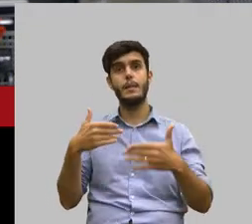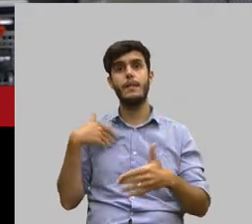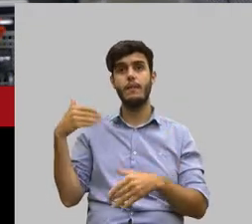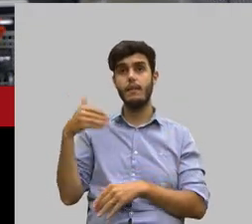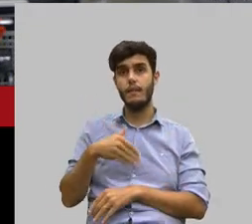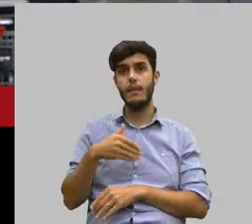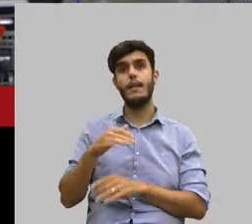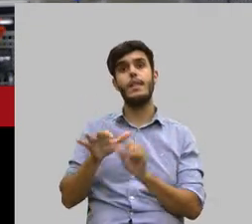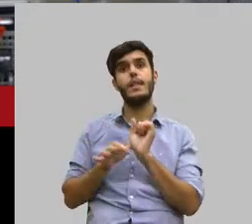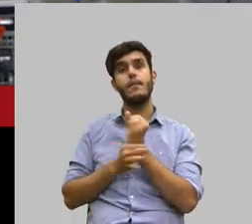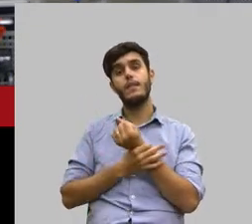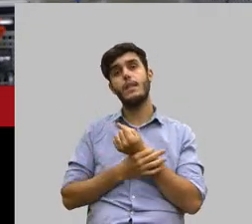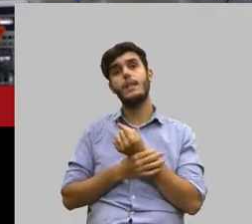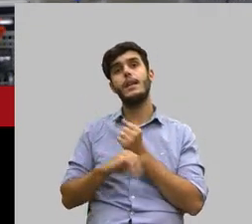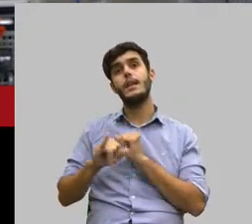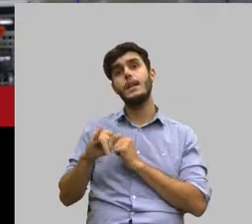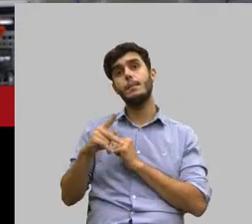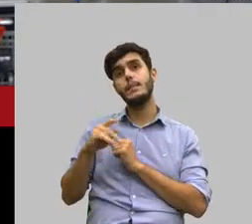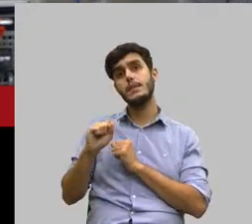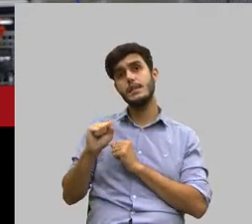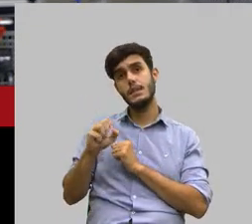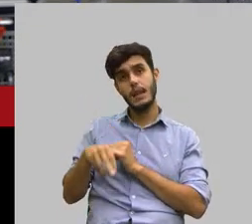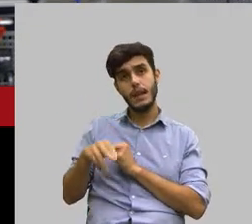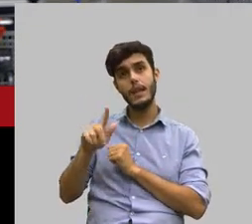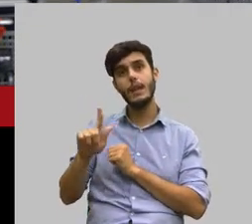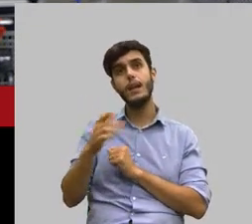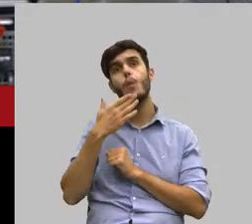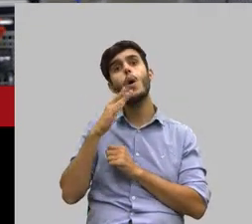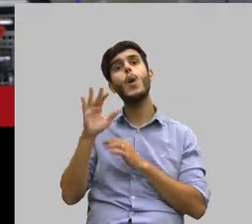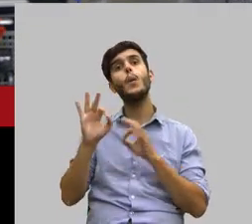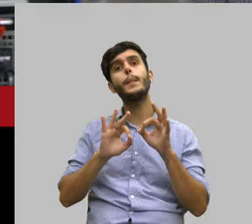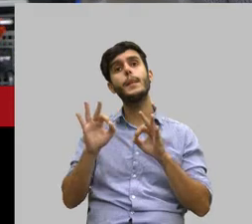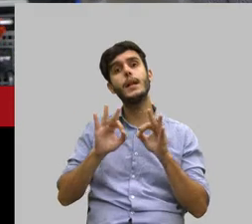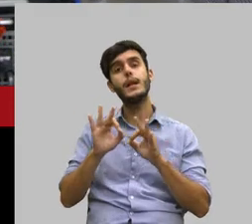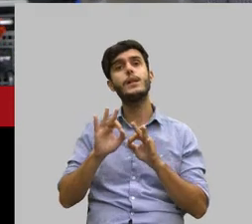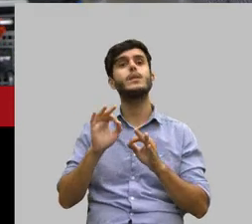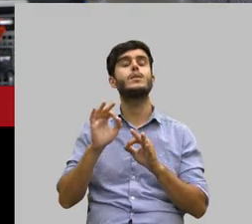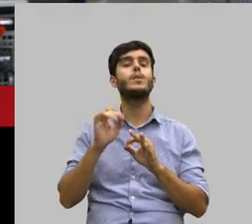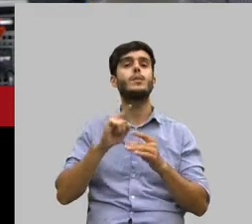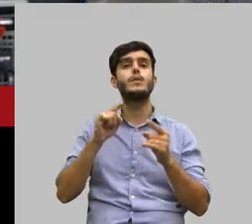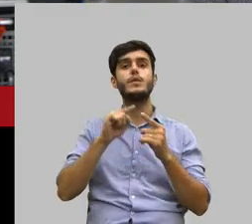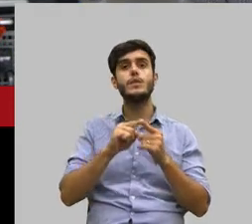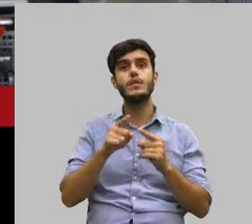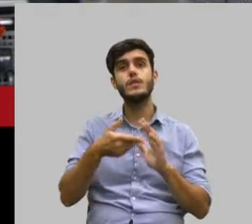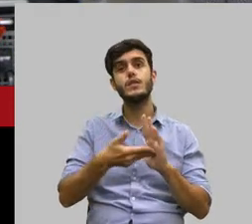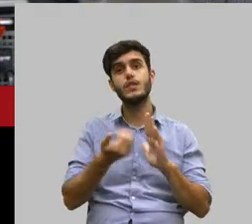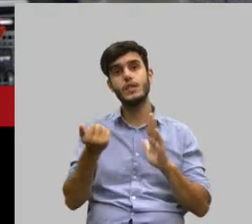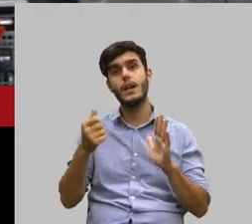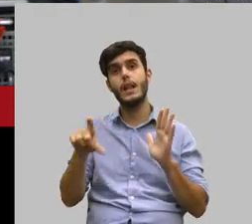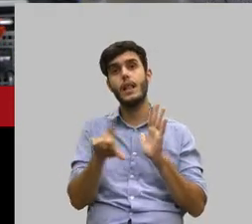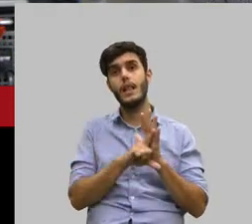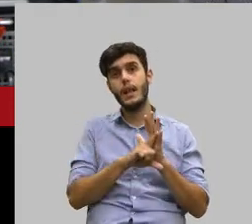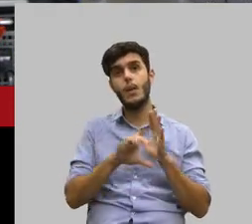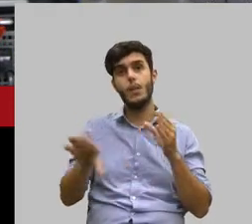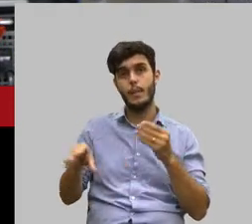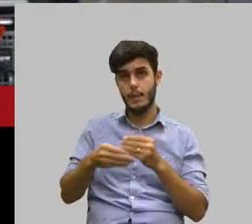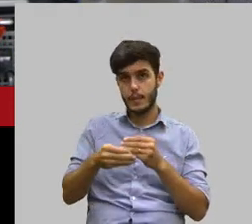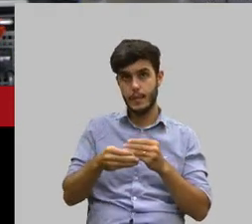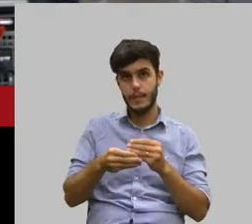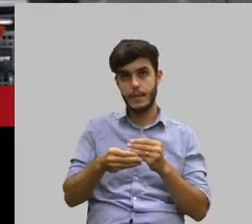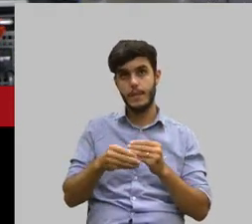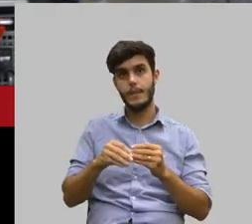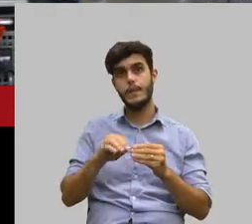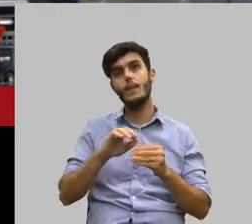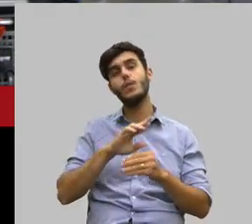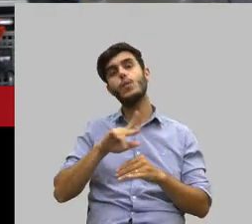ipsen porque sabe qual é o plano o plano é tirar da lei complementar Então não vai se